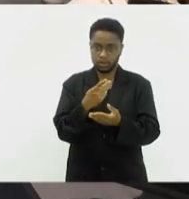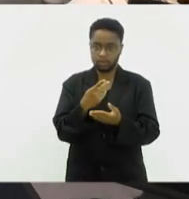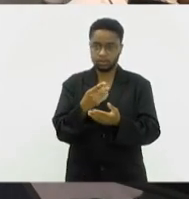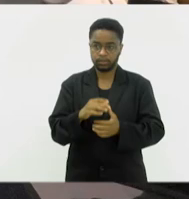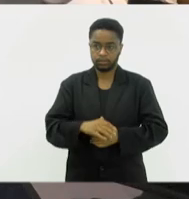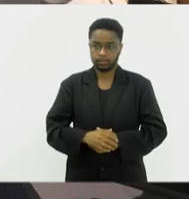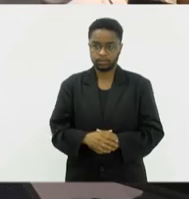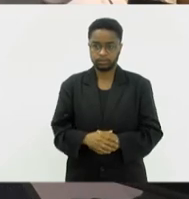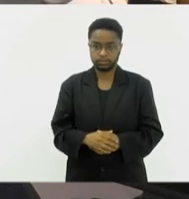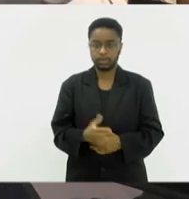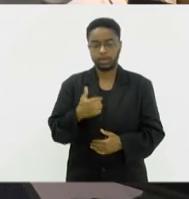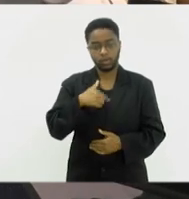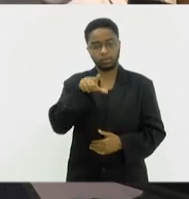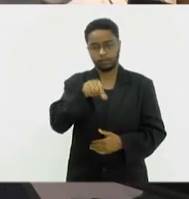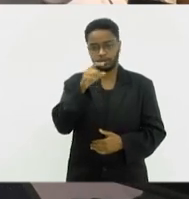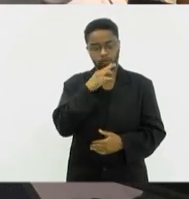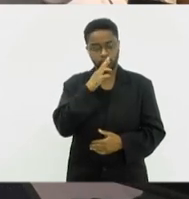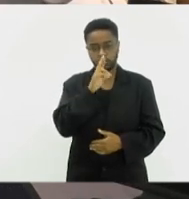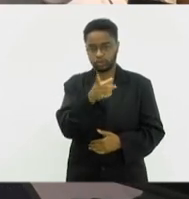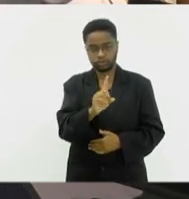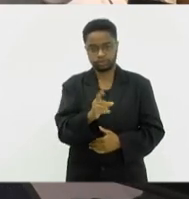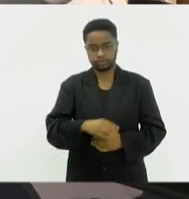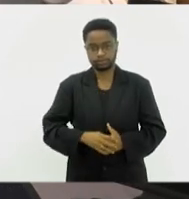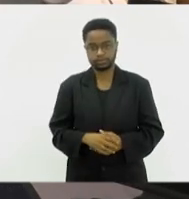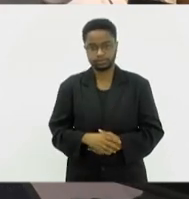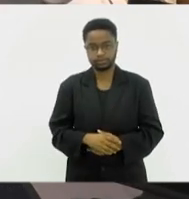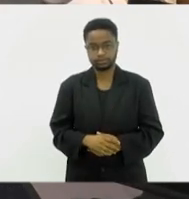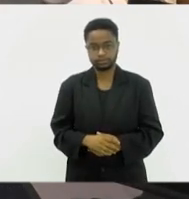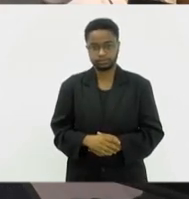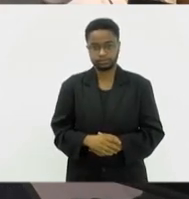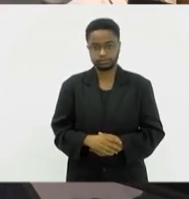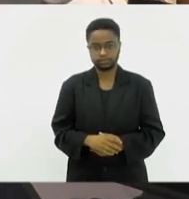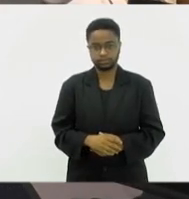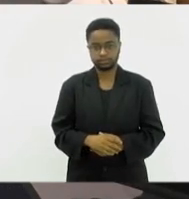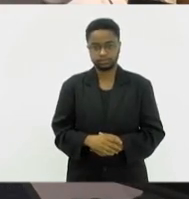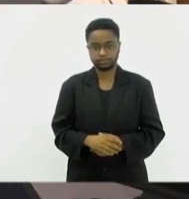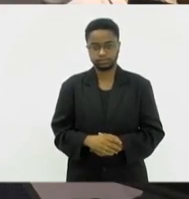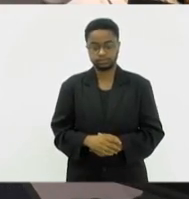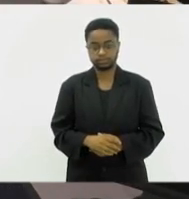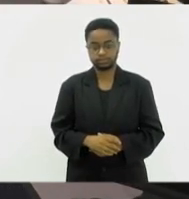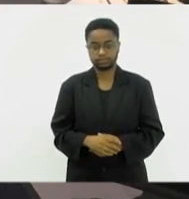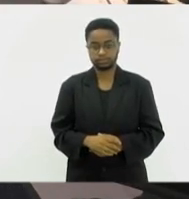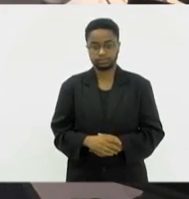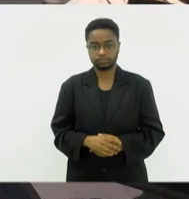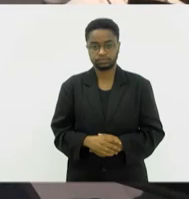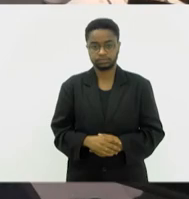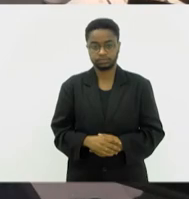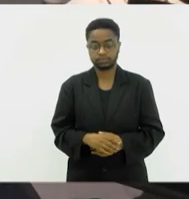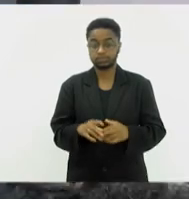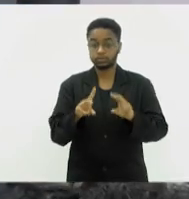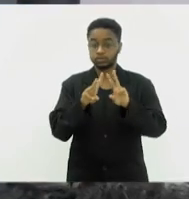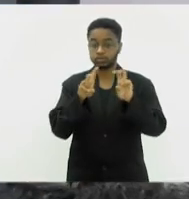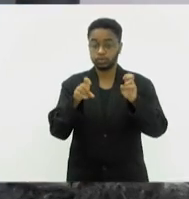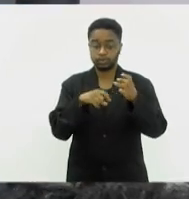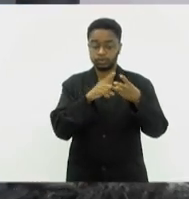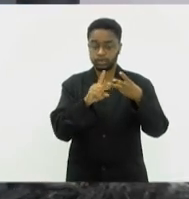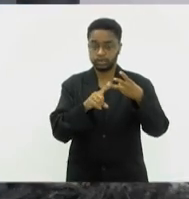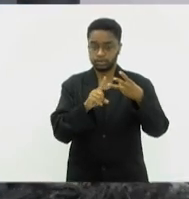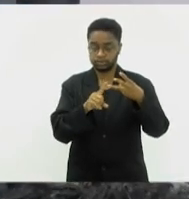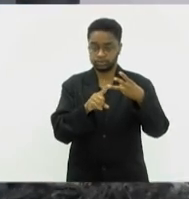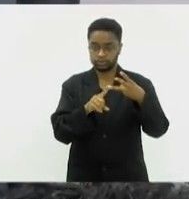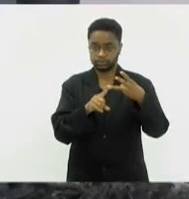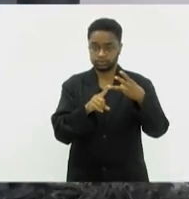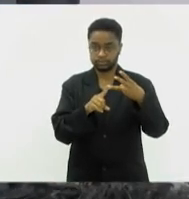Eu prefiro não responder, Vossa Excelência. Tá. Sobre o caso em que, terceiro caso, que o